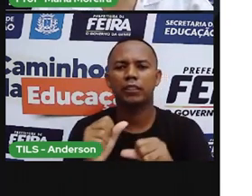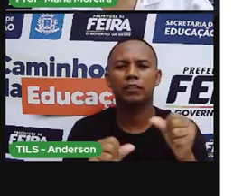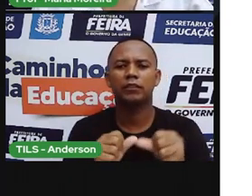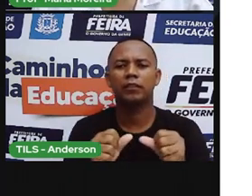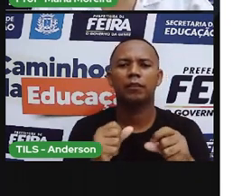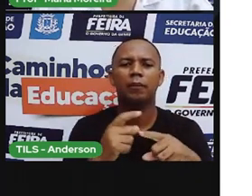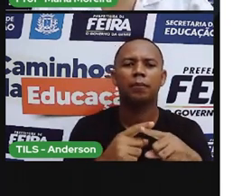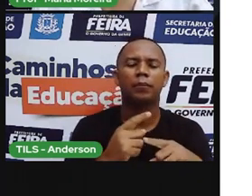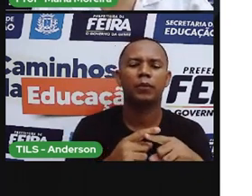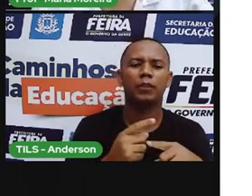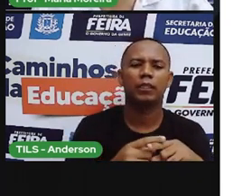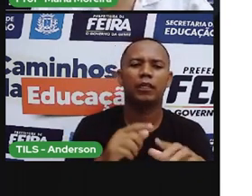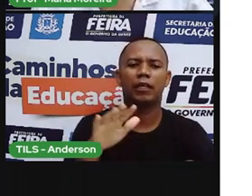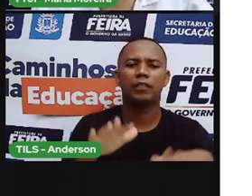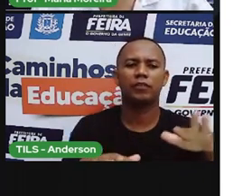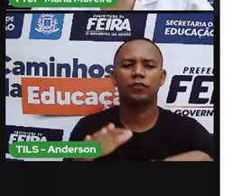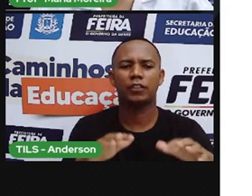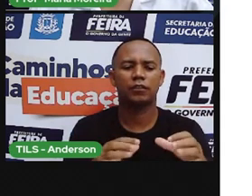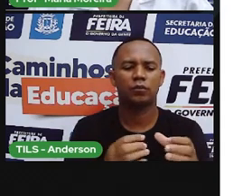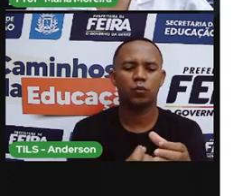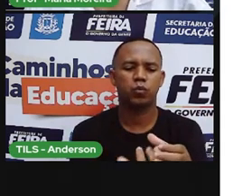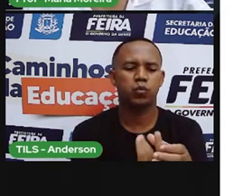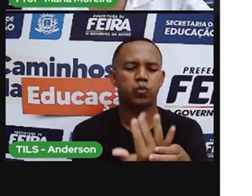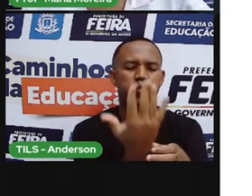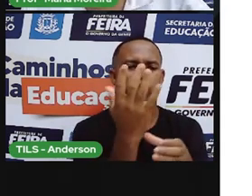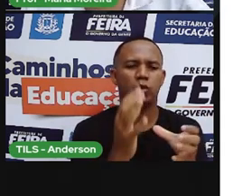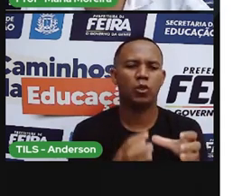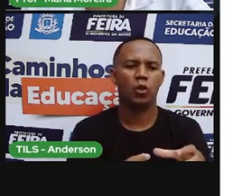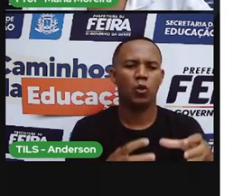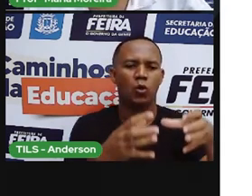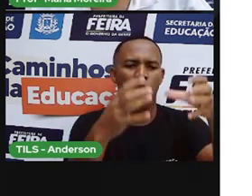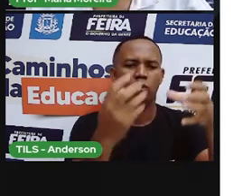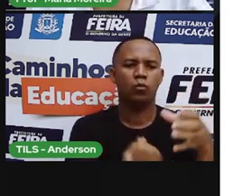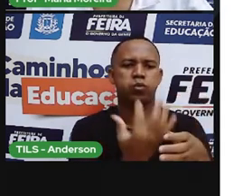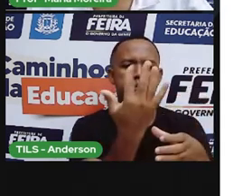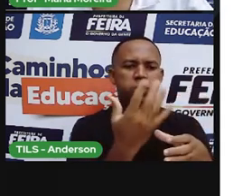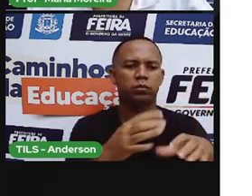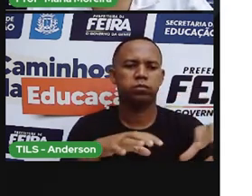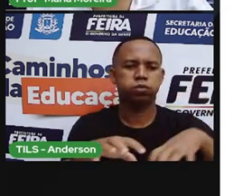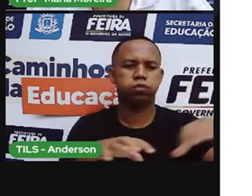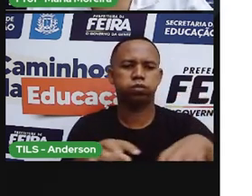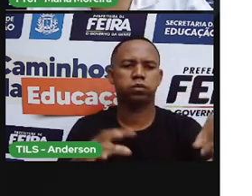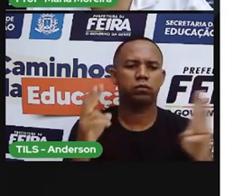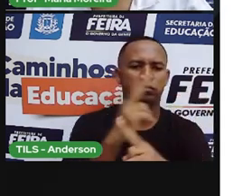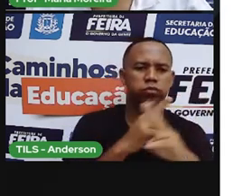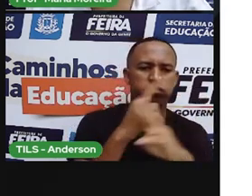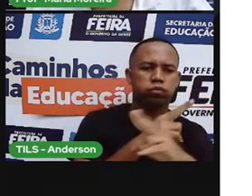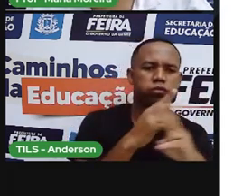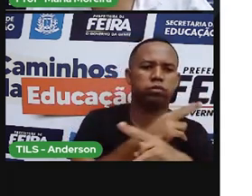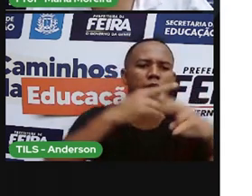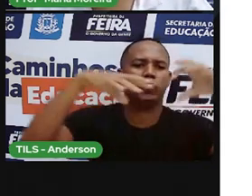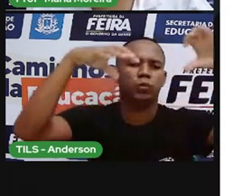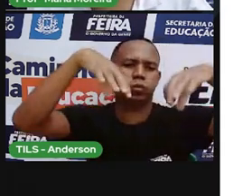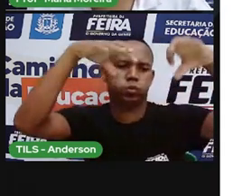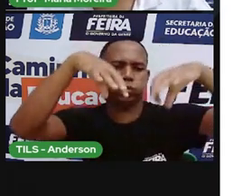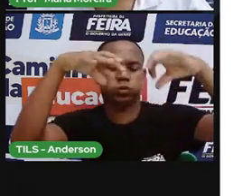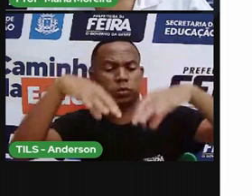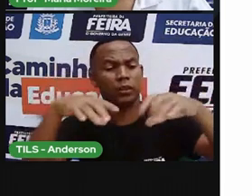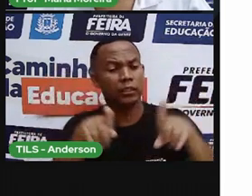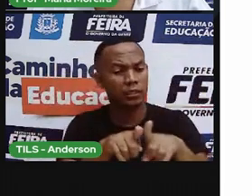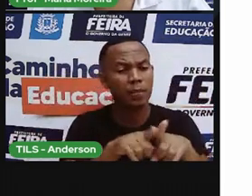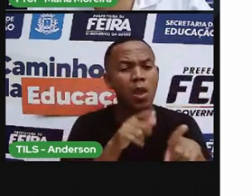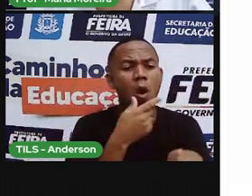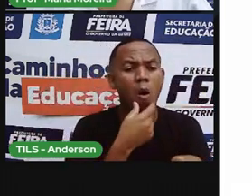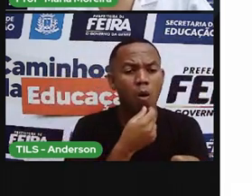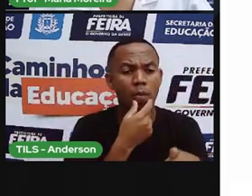ações erosivas dos vulcões, dos movimentos das placas tectônicas, dos ventos, das chuvas e do próprio homem.